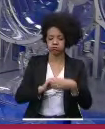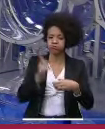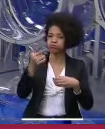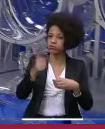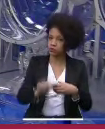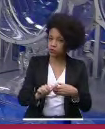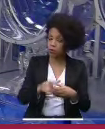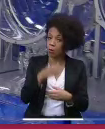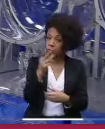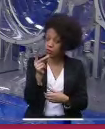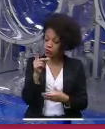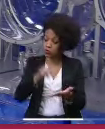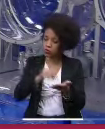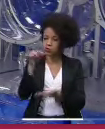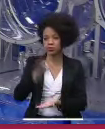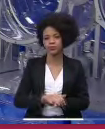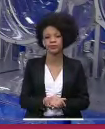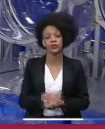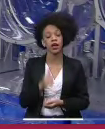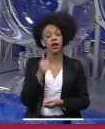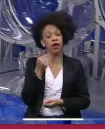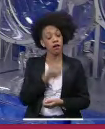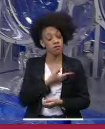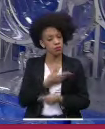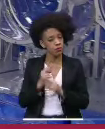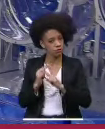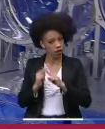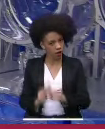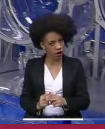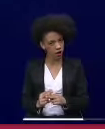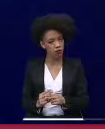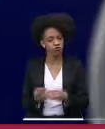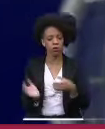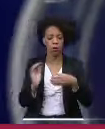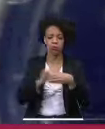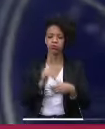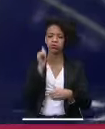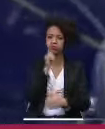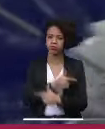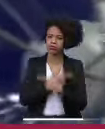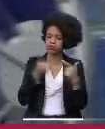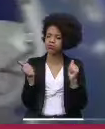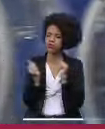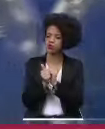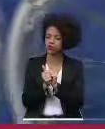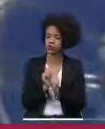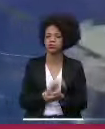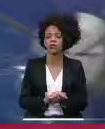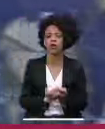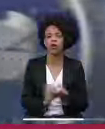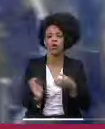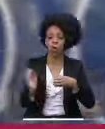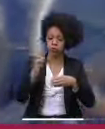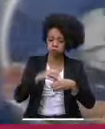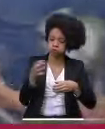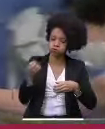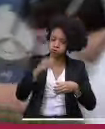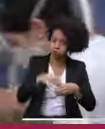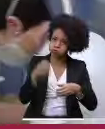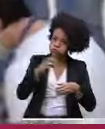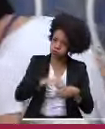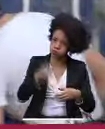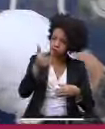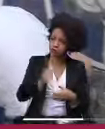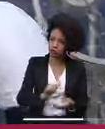reabastecido para o segundo sorteio da dupla cena. A Graziela, nossa colega da Caixa, a Beth, nossa garota da sorte, vão recolher as seis dezenas sorteadas no